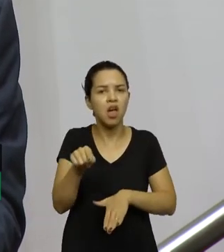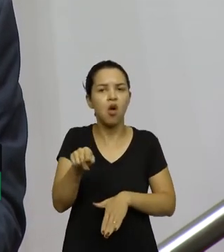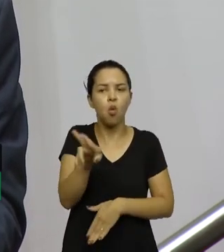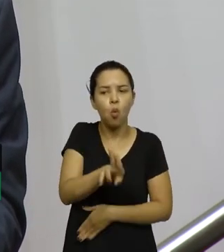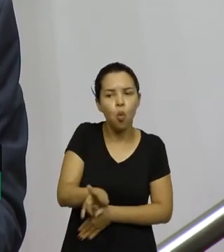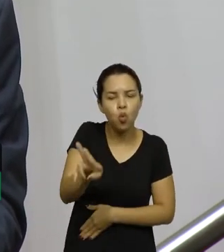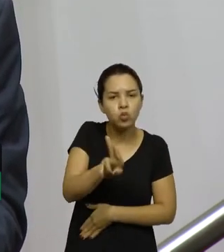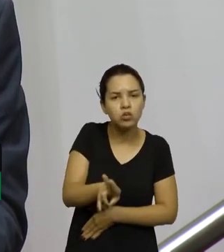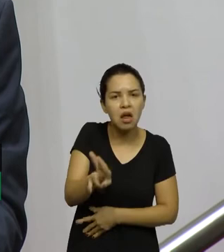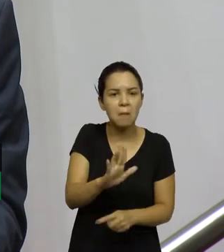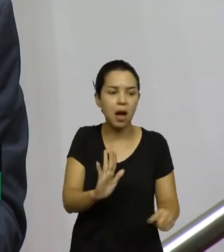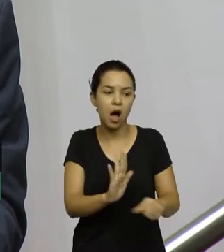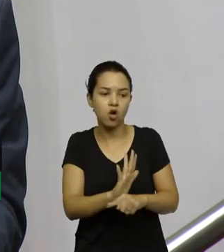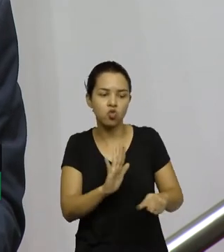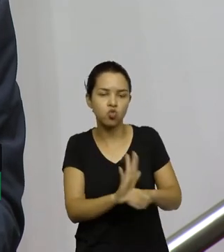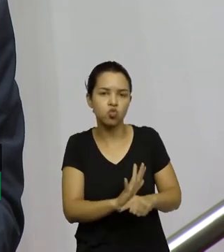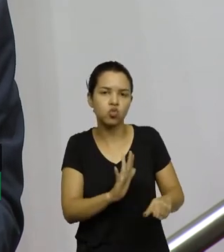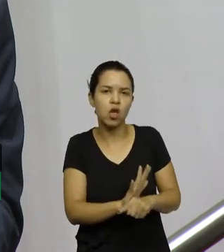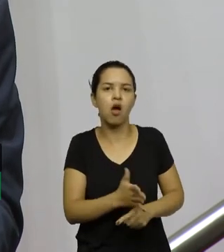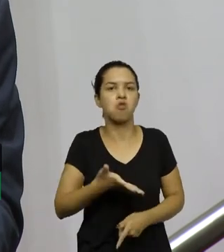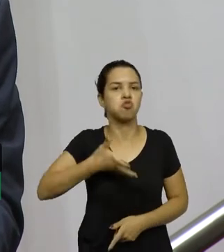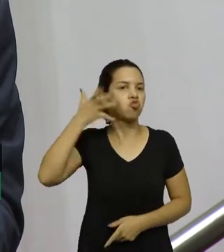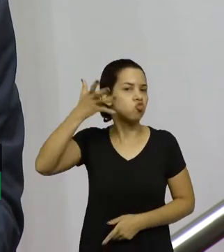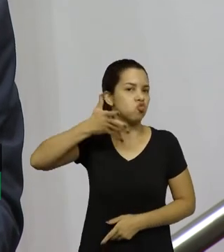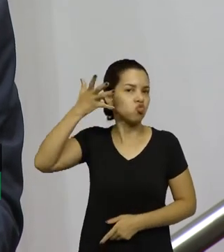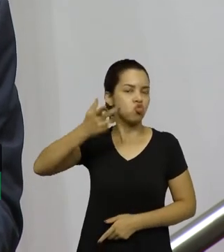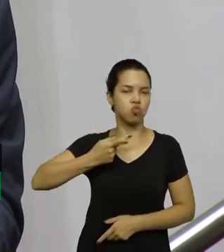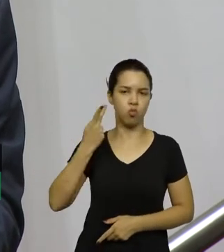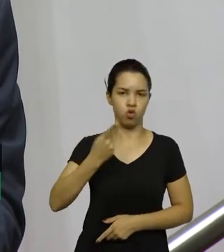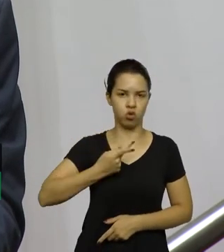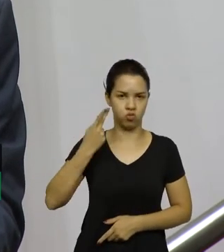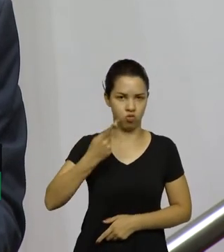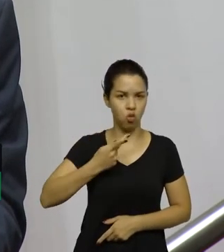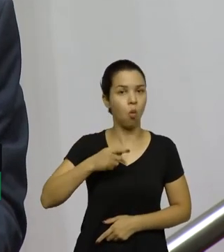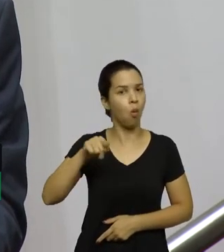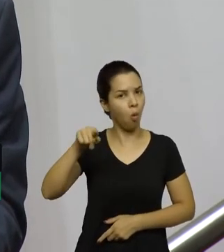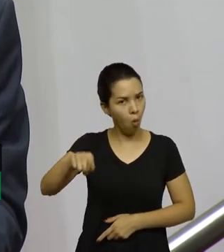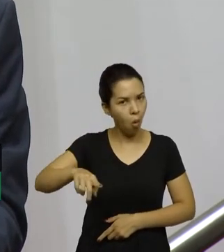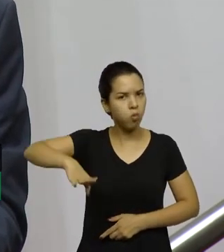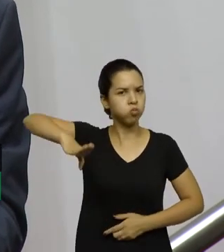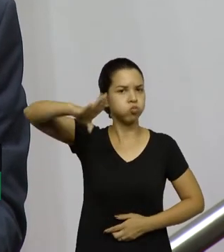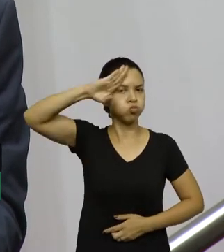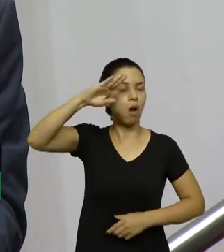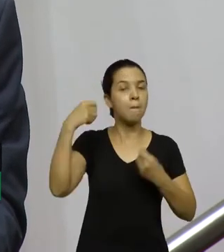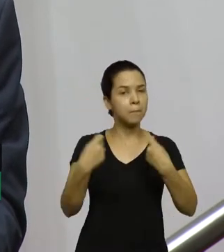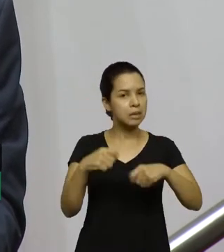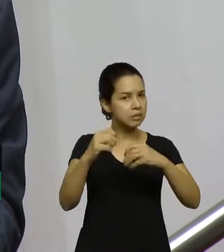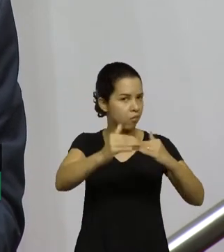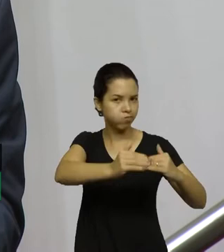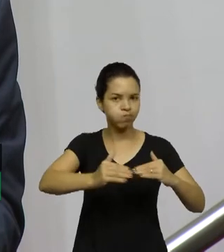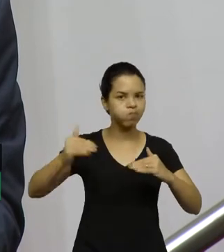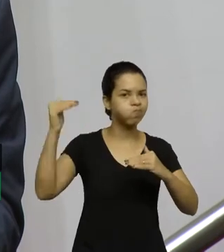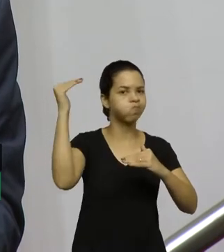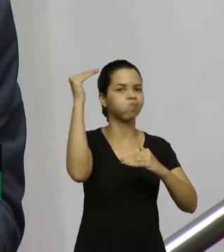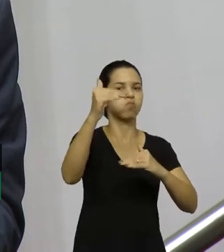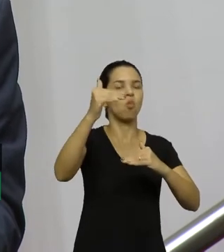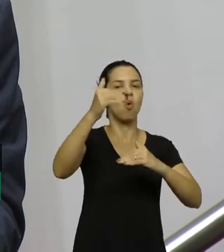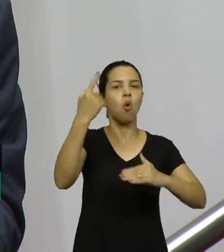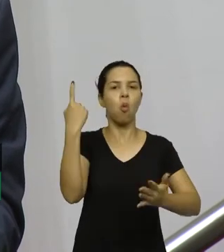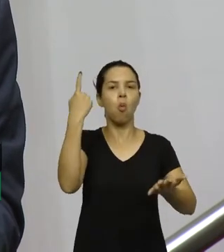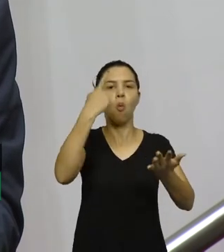para favorecer um discurso político. O Exército deve estar acima de tudo isso, comprometido